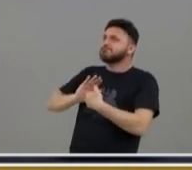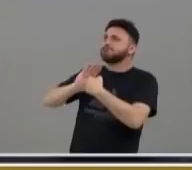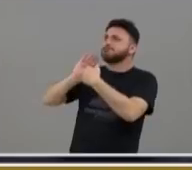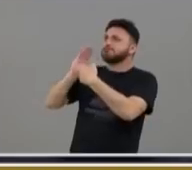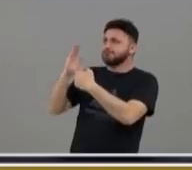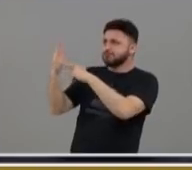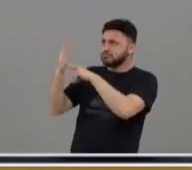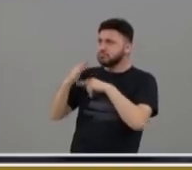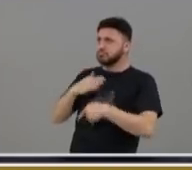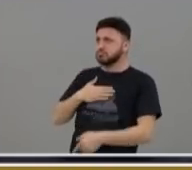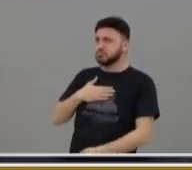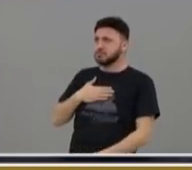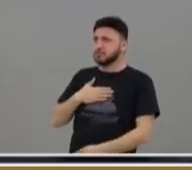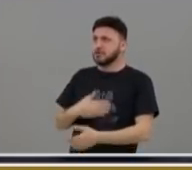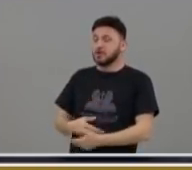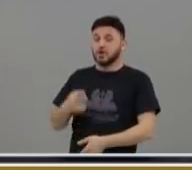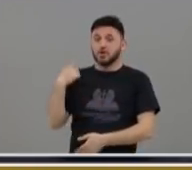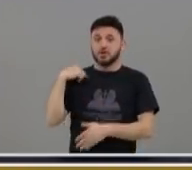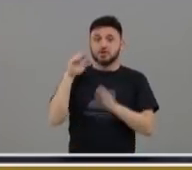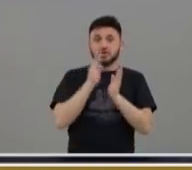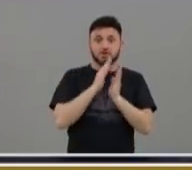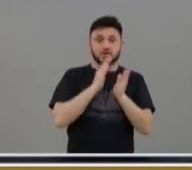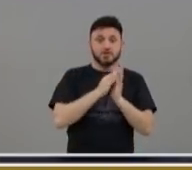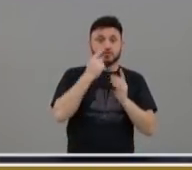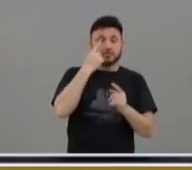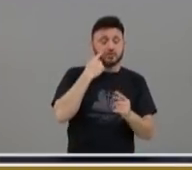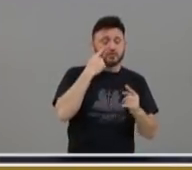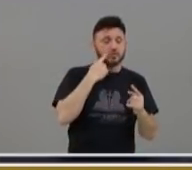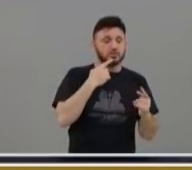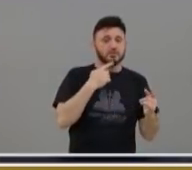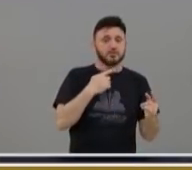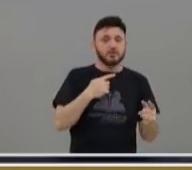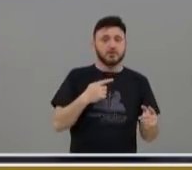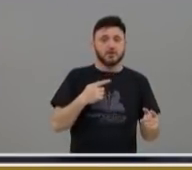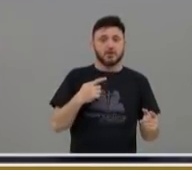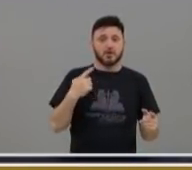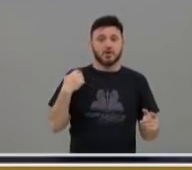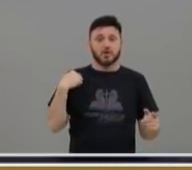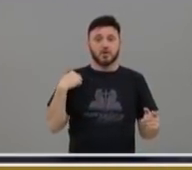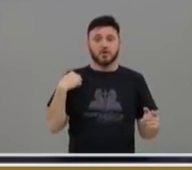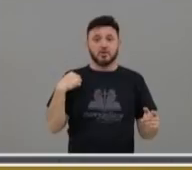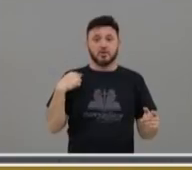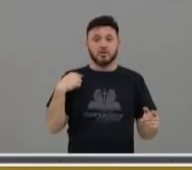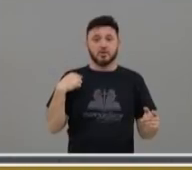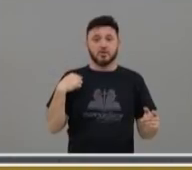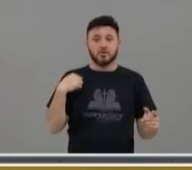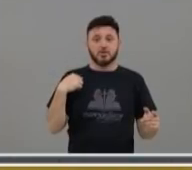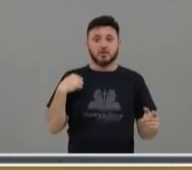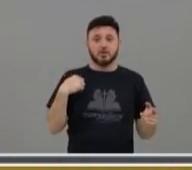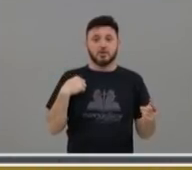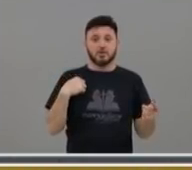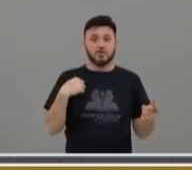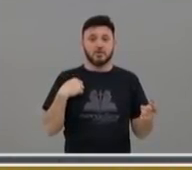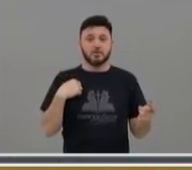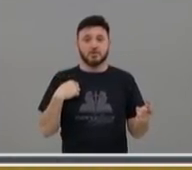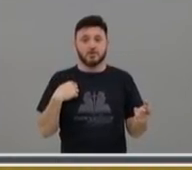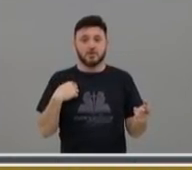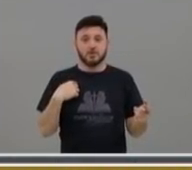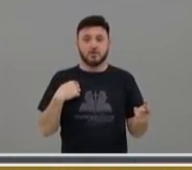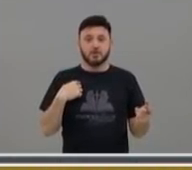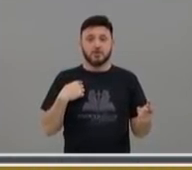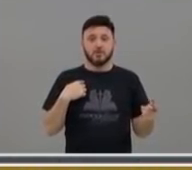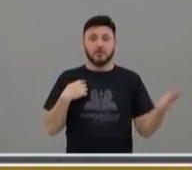mim. Nós rezamos, ela chorou, e quando eu estava saindo do hospital, quando eu cheguei na porta, o Espírito Santo colocou no meu